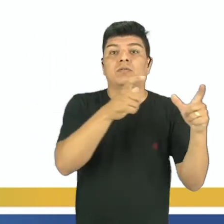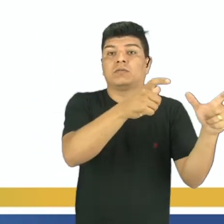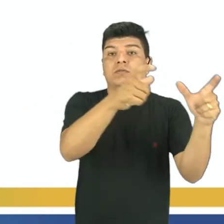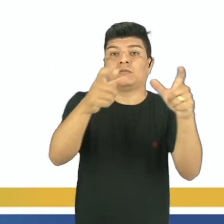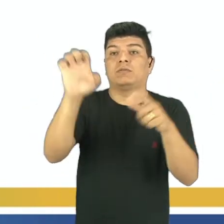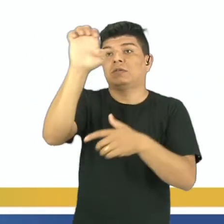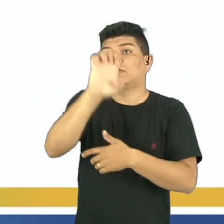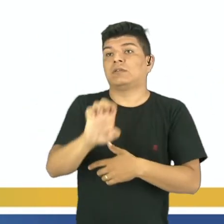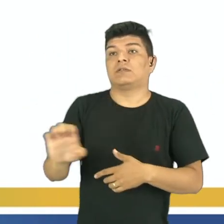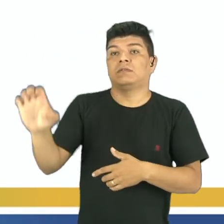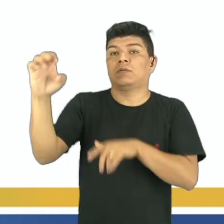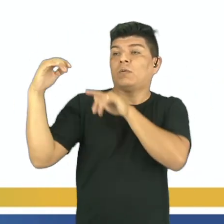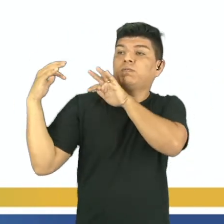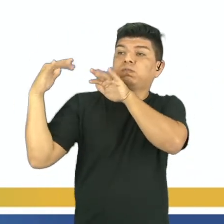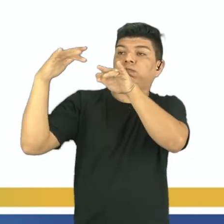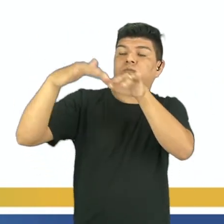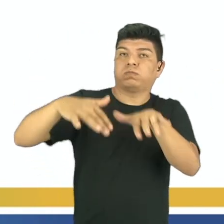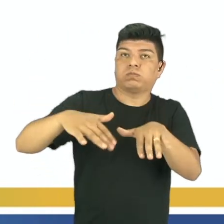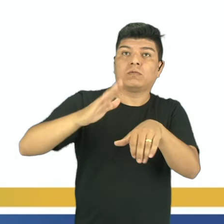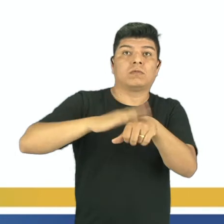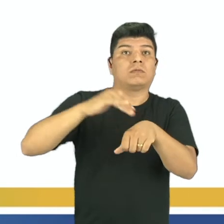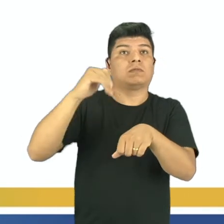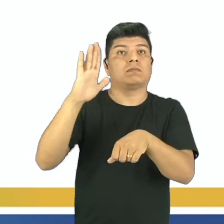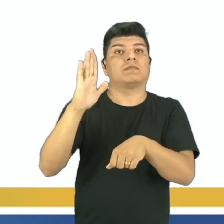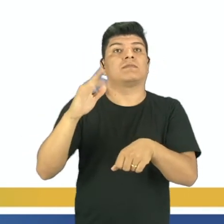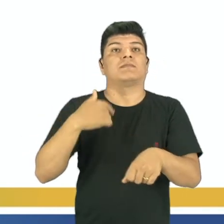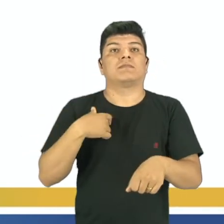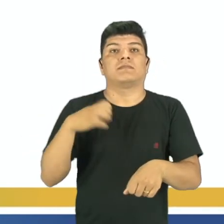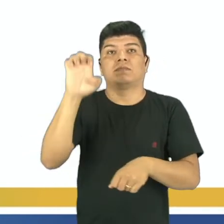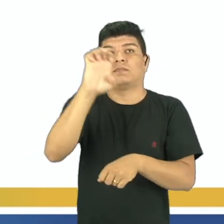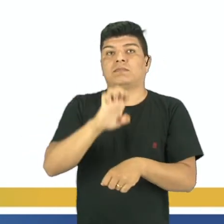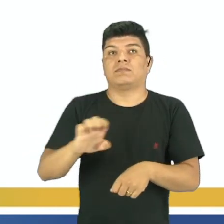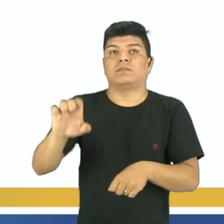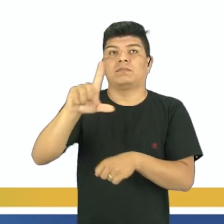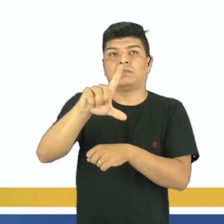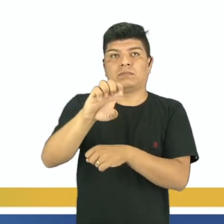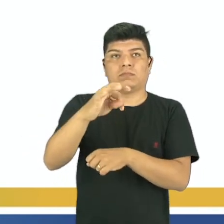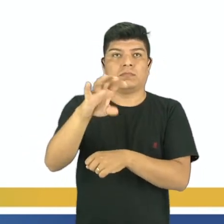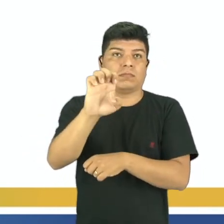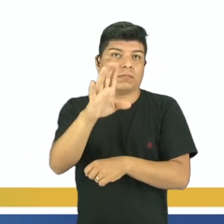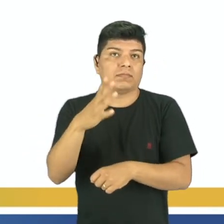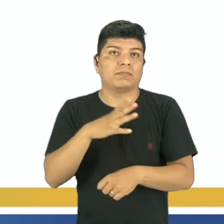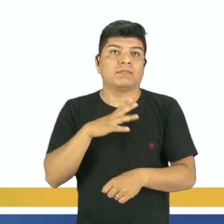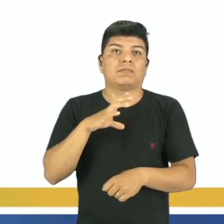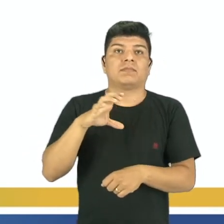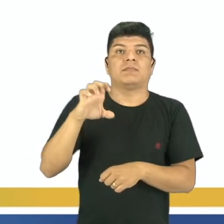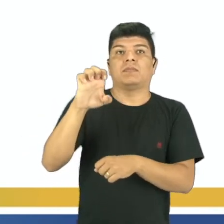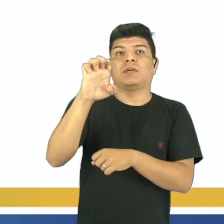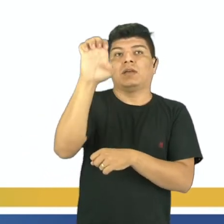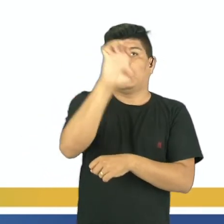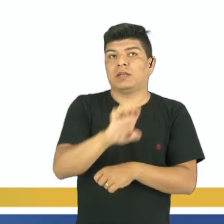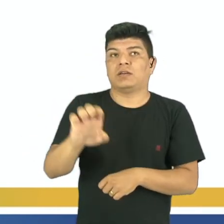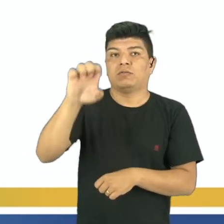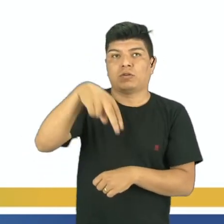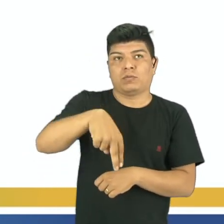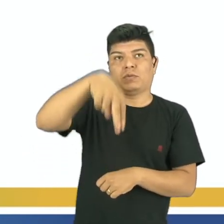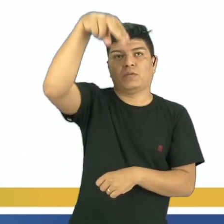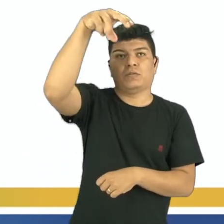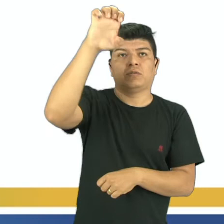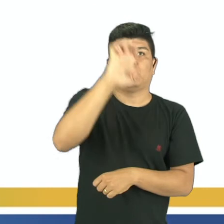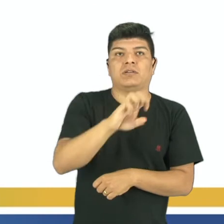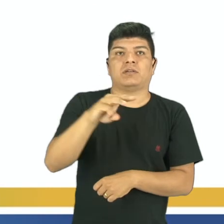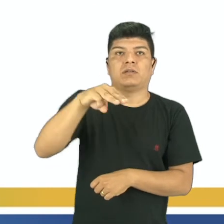esses imigrantes vinham em sua maioria? Letra A, Europa do Leste. Letra B, Europa Norte. Letra C,